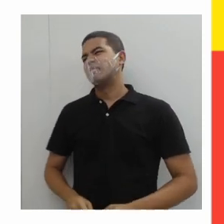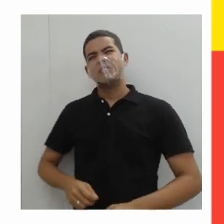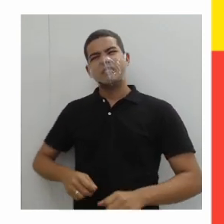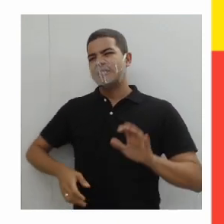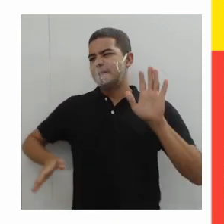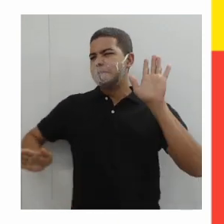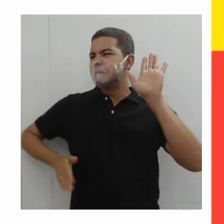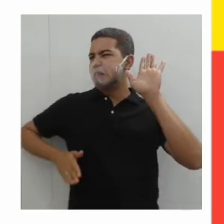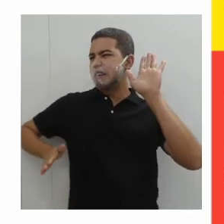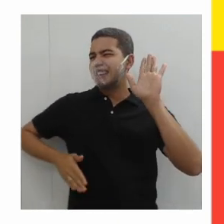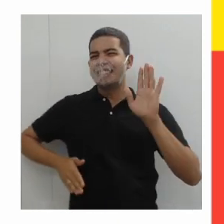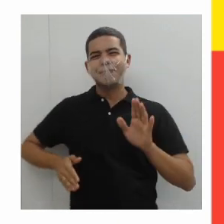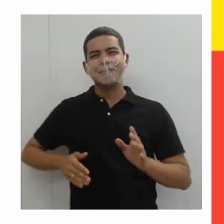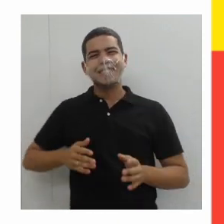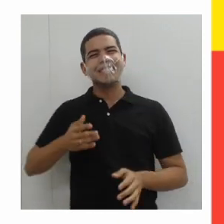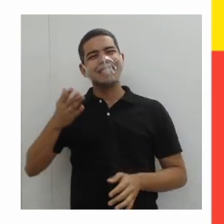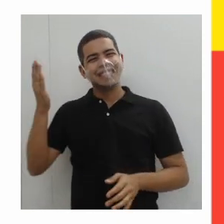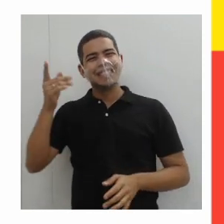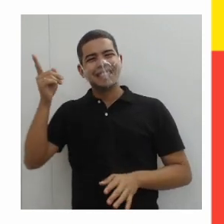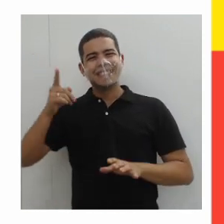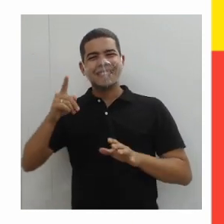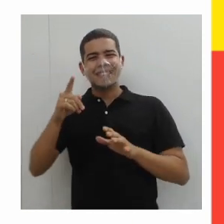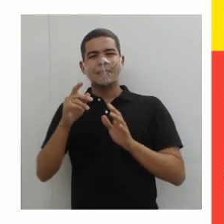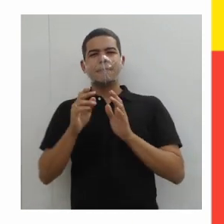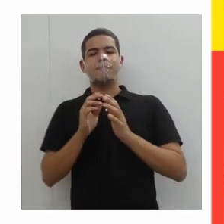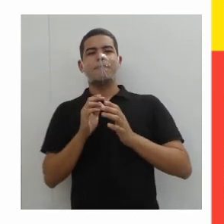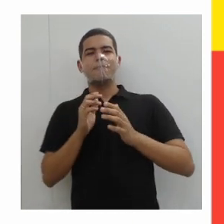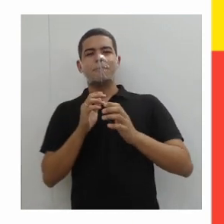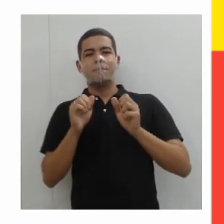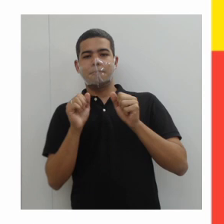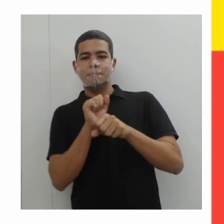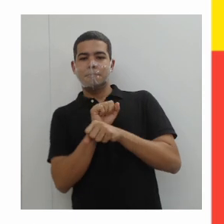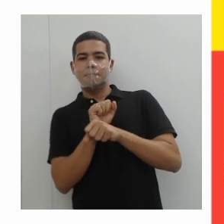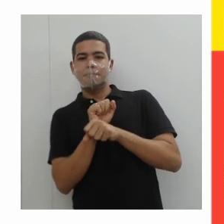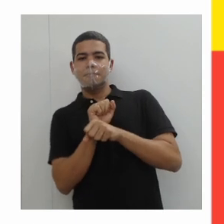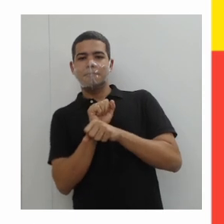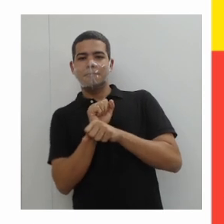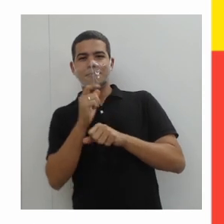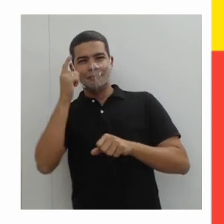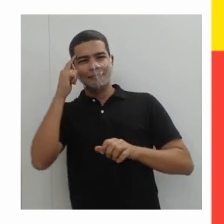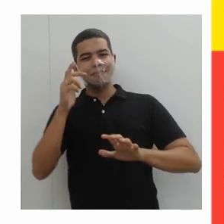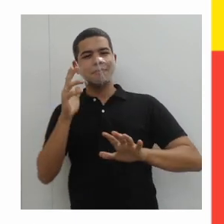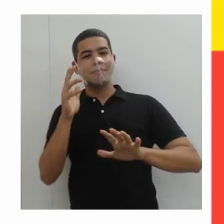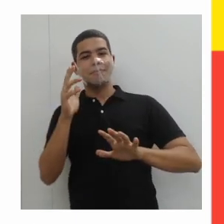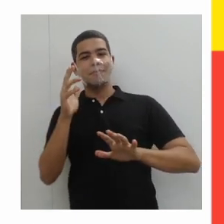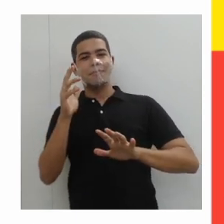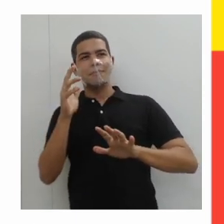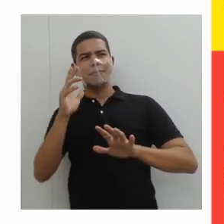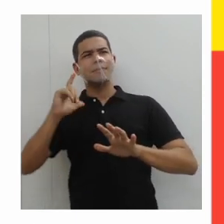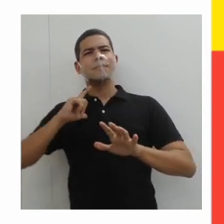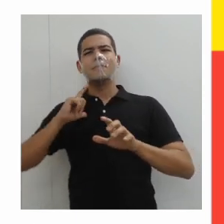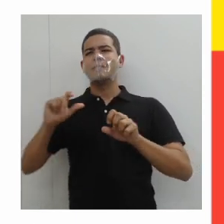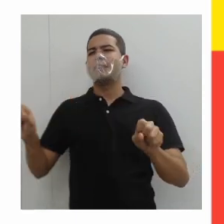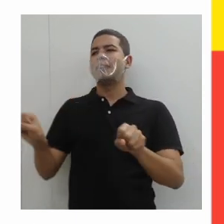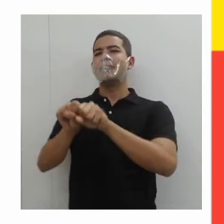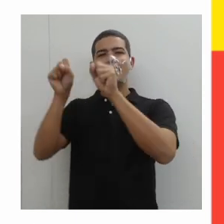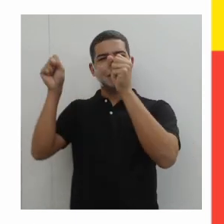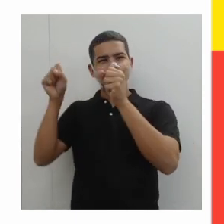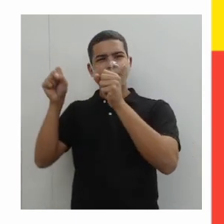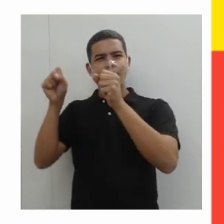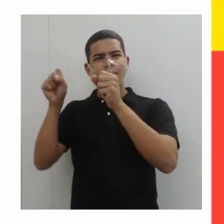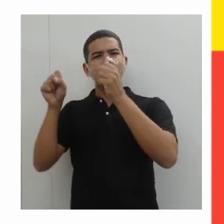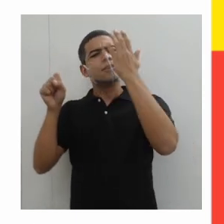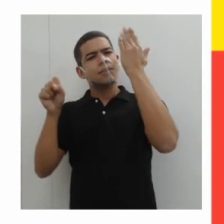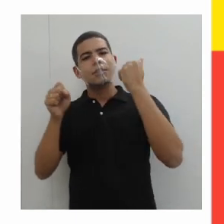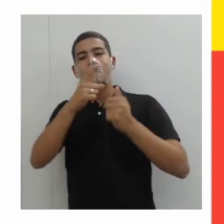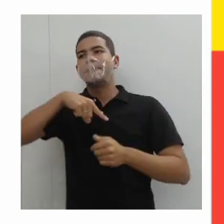né? Que foi a estátua lá que foi destruída, né? Que foi derrubada. E aí a gente está vendo, enquanto a estátua é uma